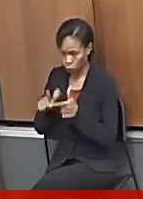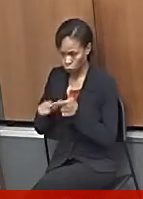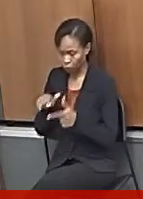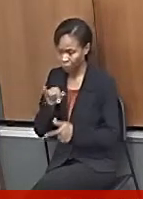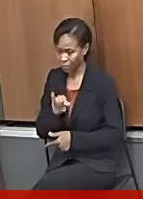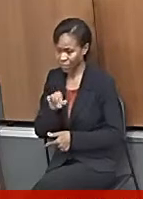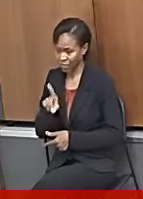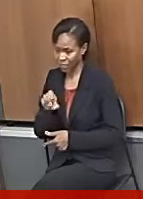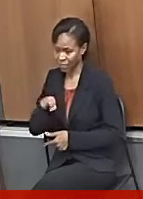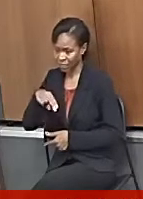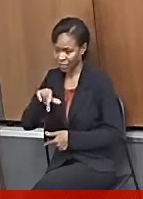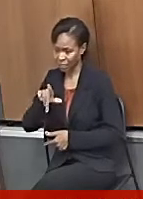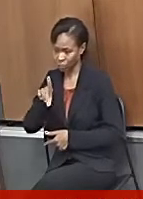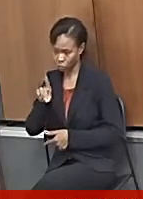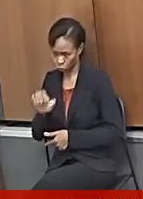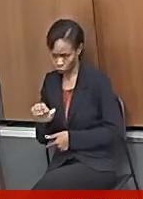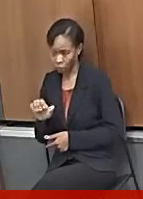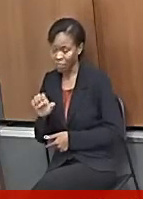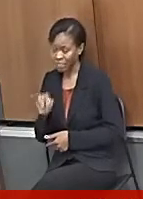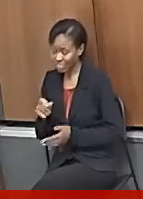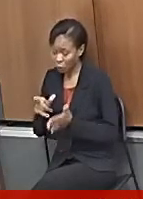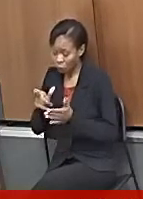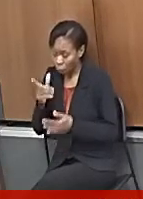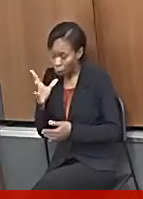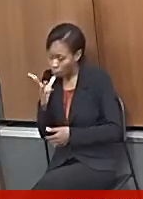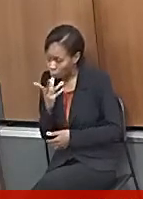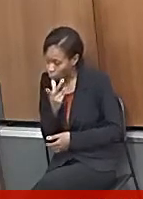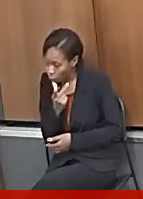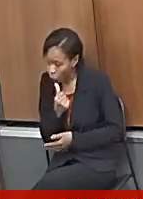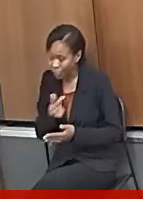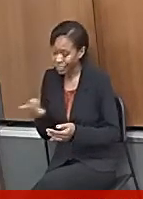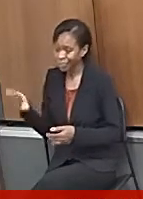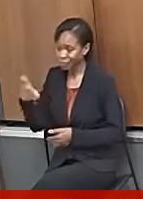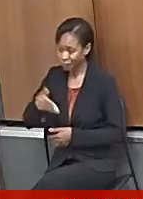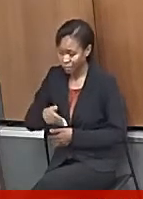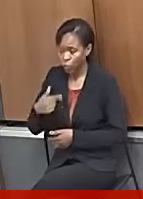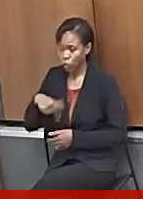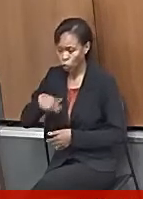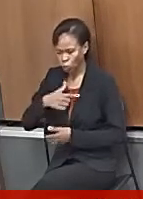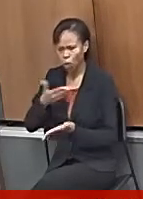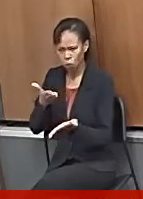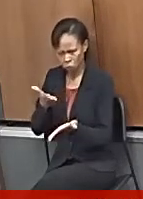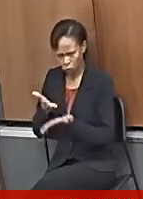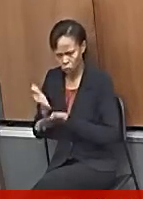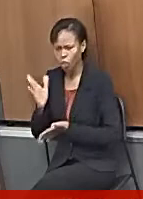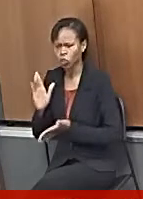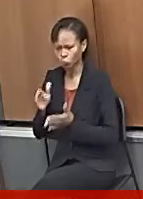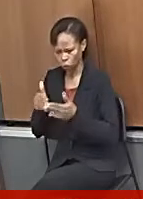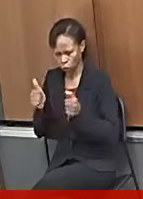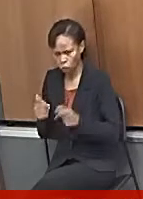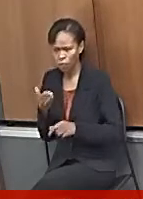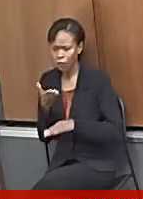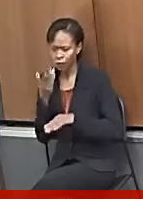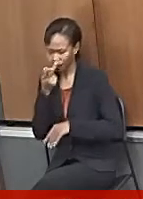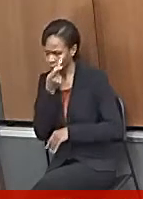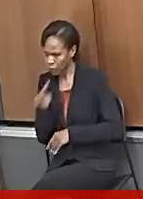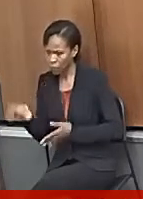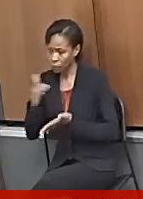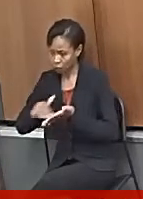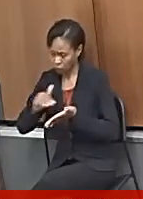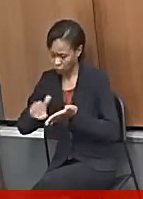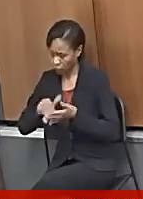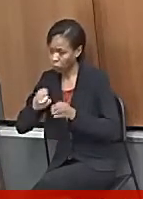tivesse demorando e tivesse vindo aqui nós aprovaremos um requerimento visitar secretária de educação e entrega o documento